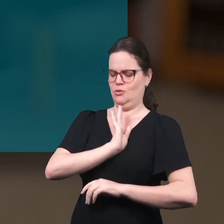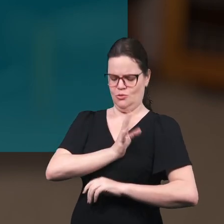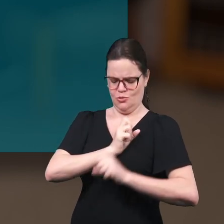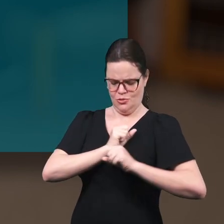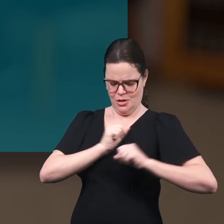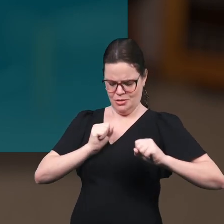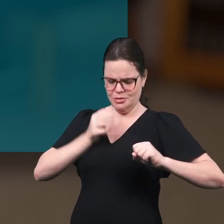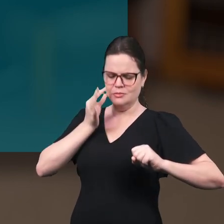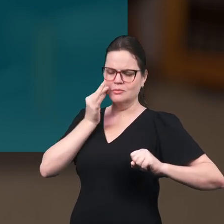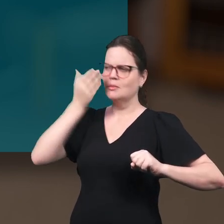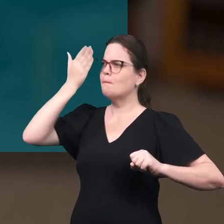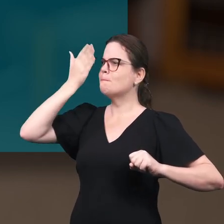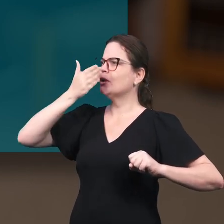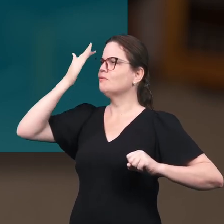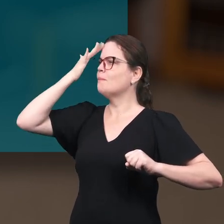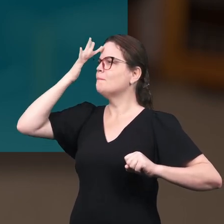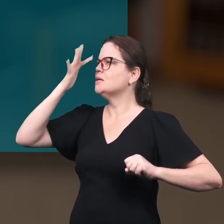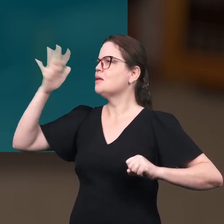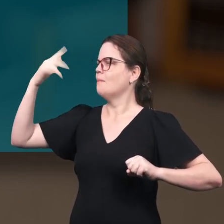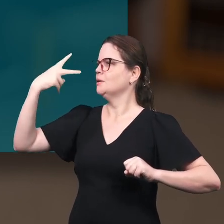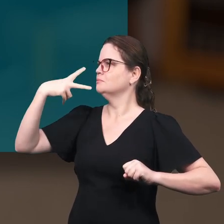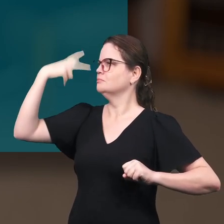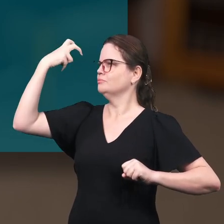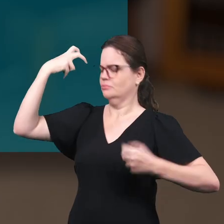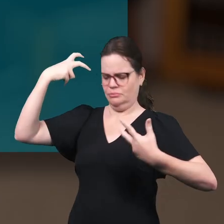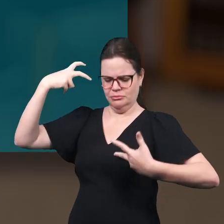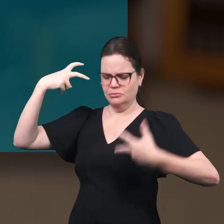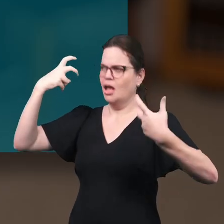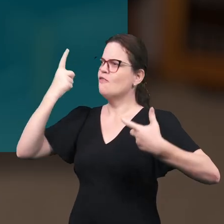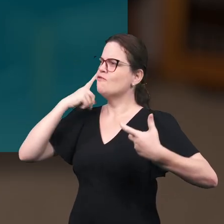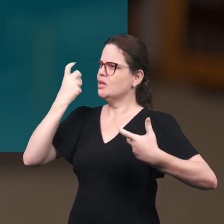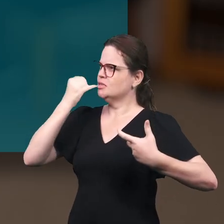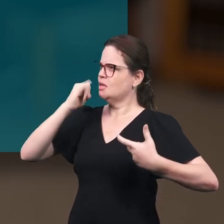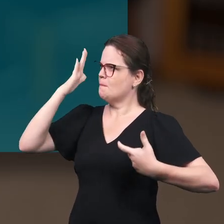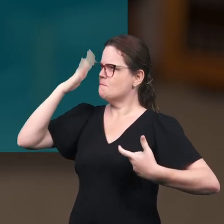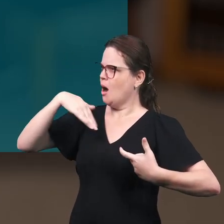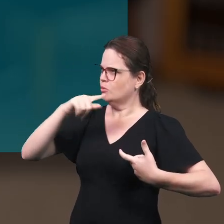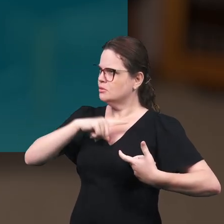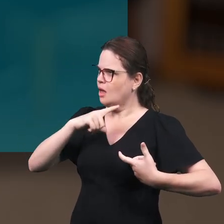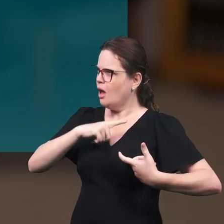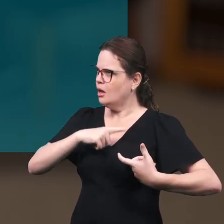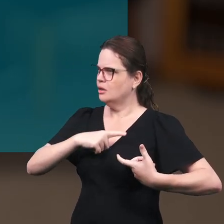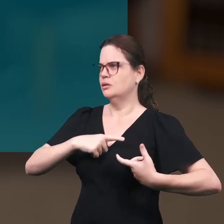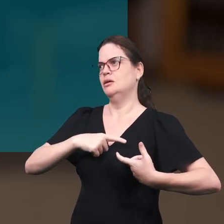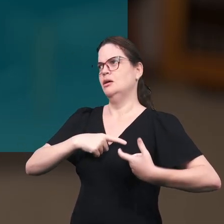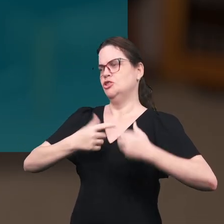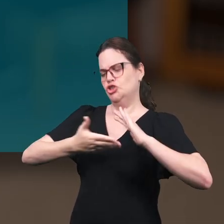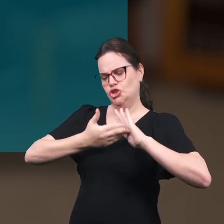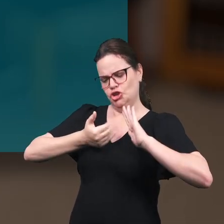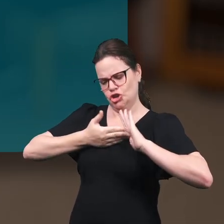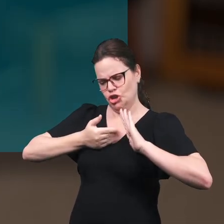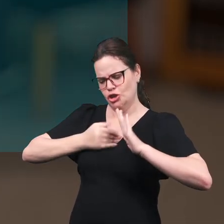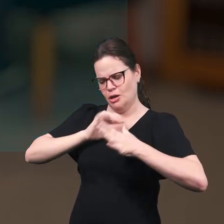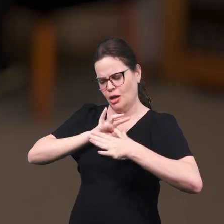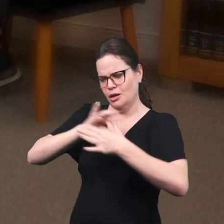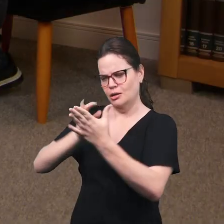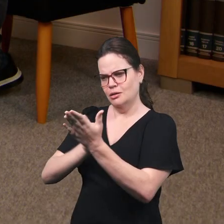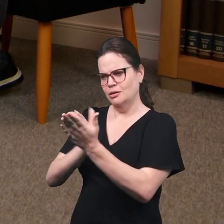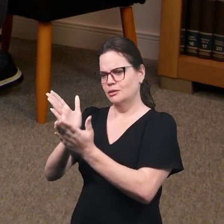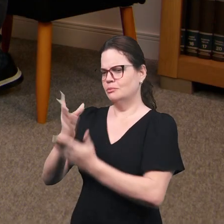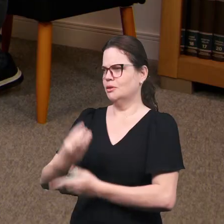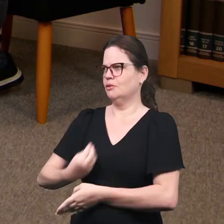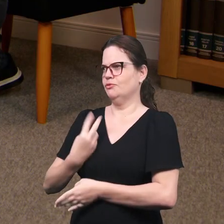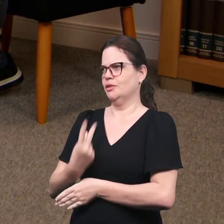Prova-me e conhece os meus pensamentos e vê se há em mim algum caminho mau e guia-me pelo caminho eterno.